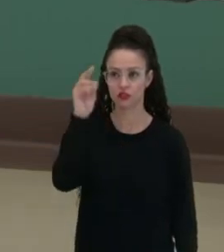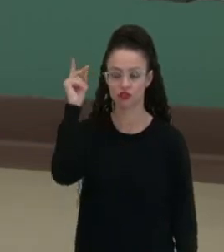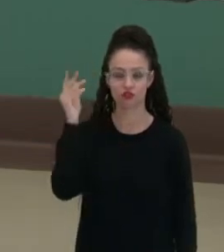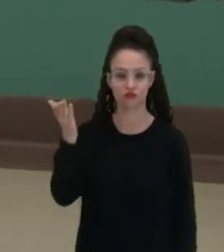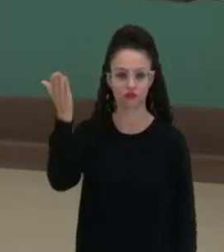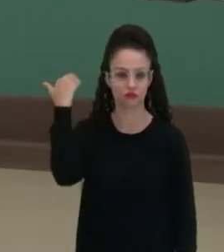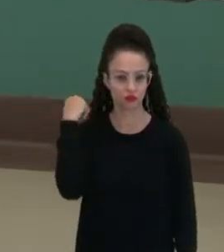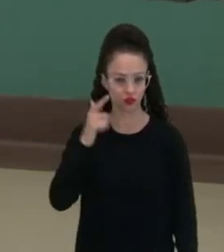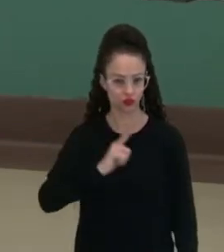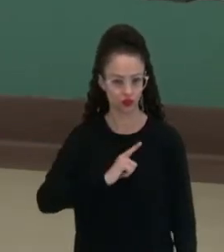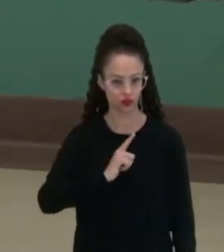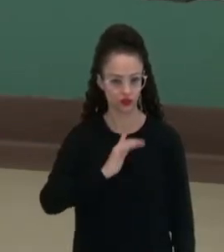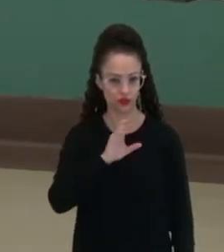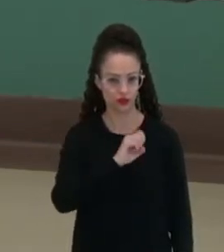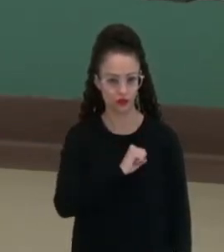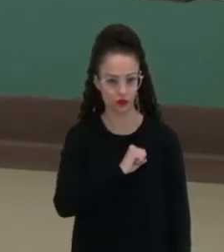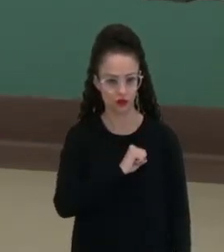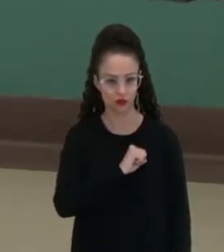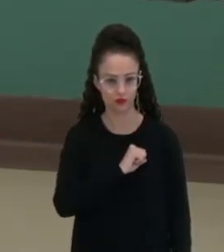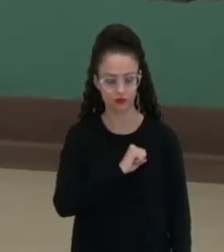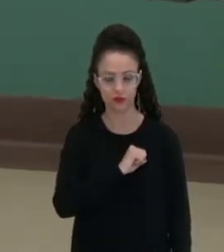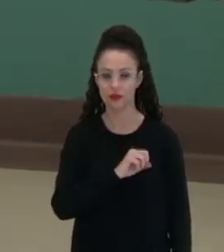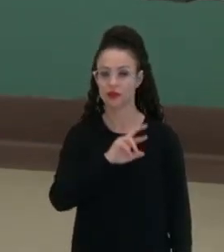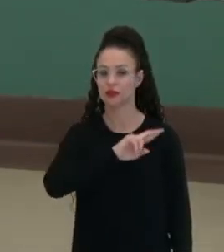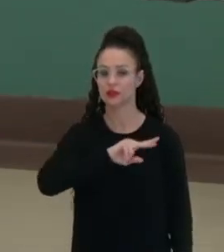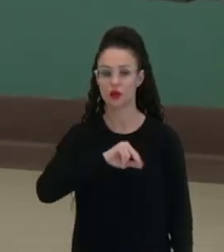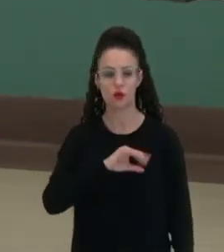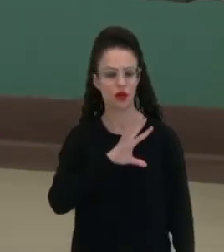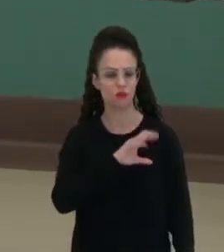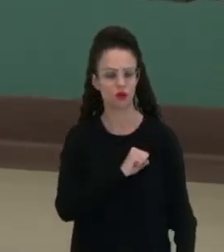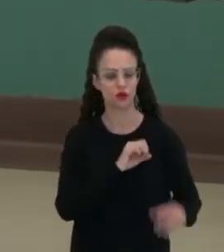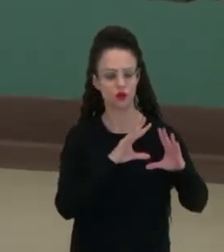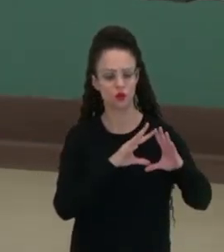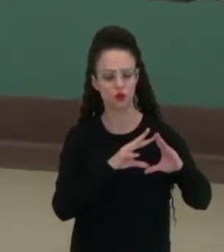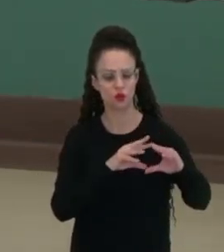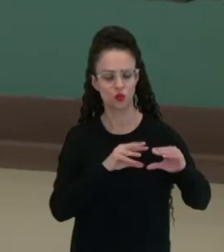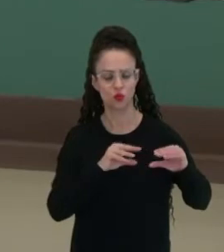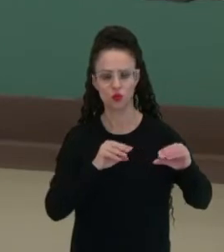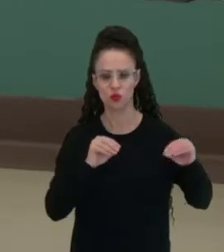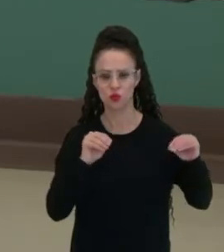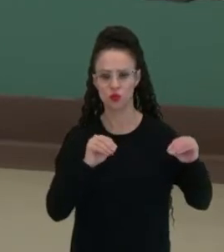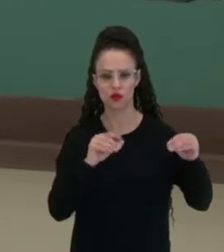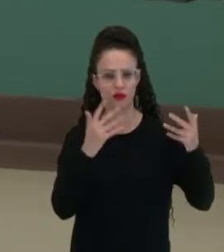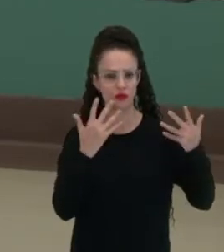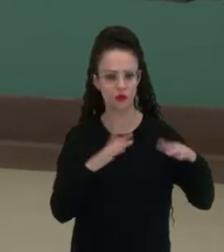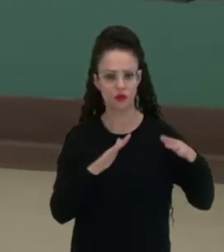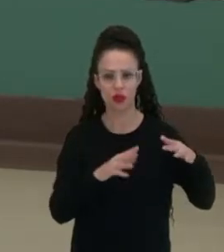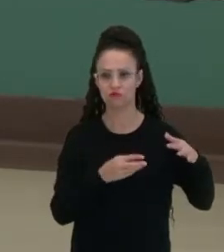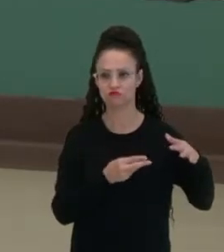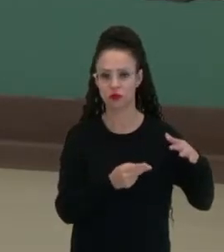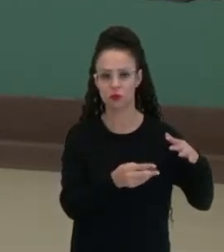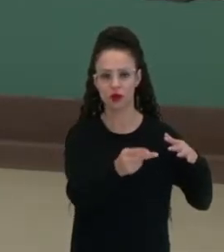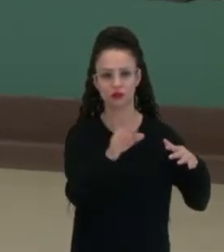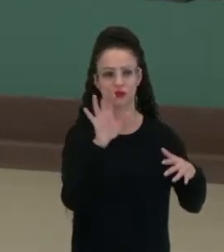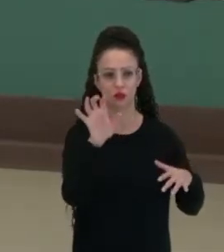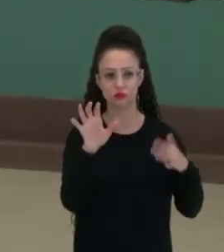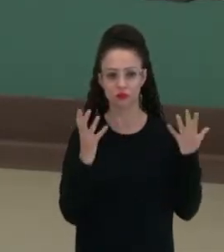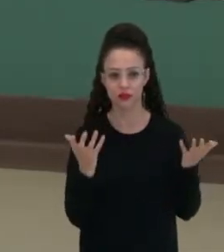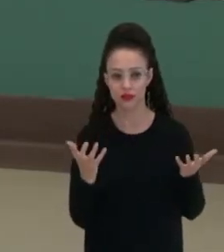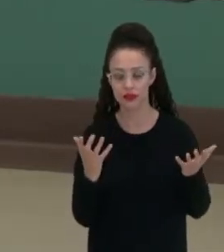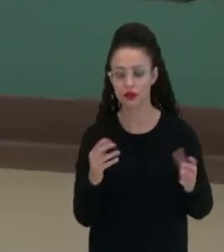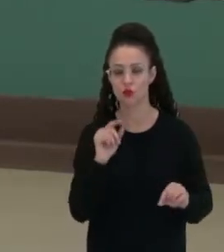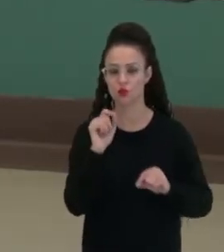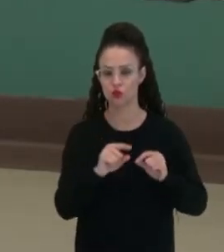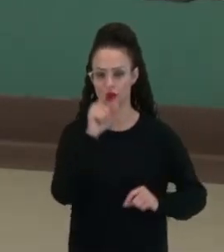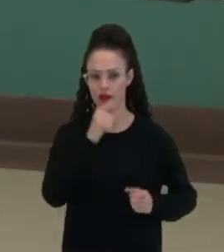teve um amor. Que não seja imortal, ou seja, ele não quer para a eternidade, mas ele quer o quê?